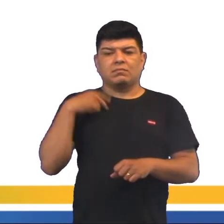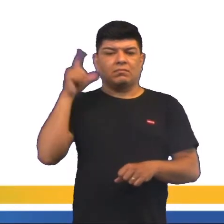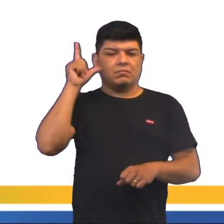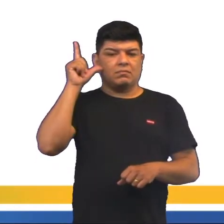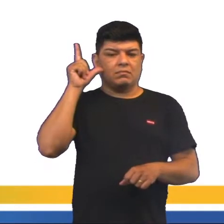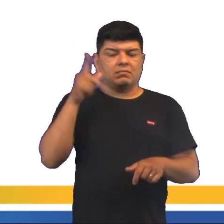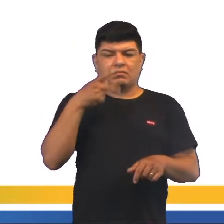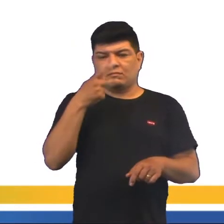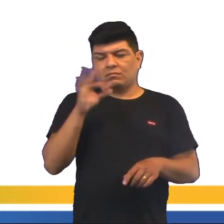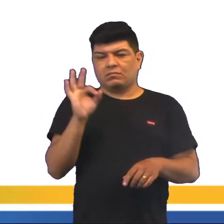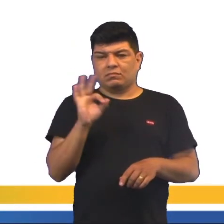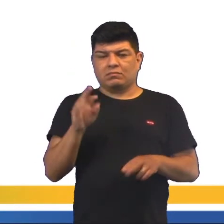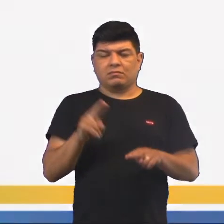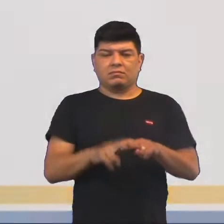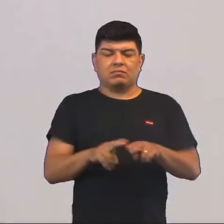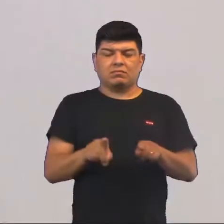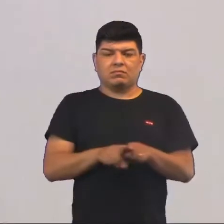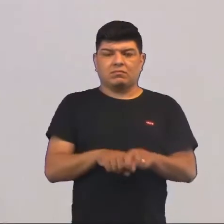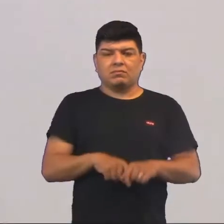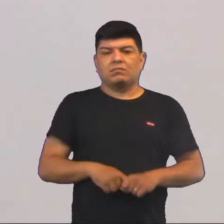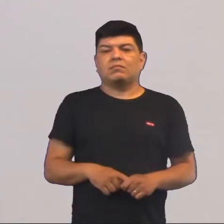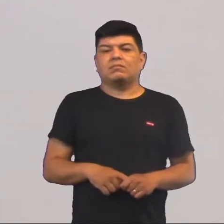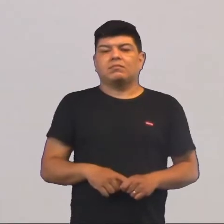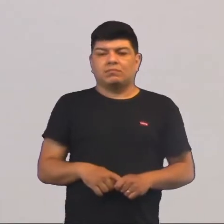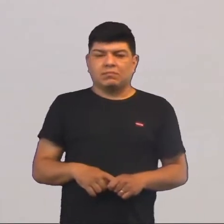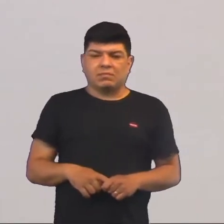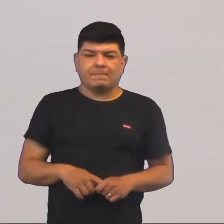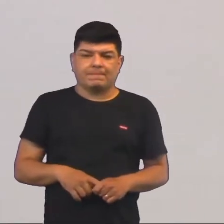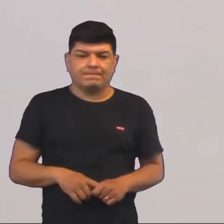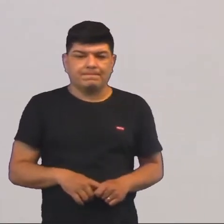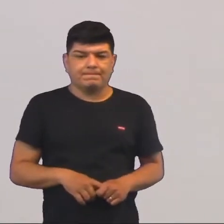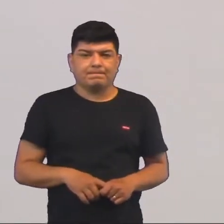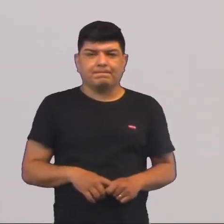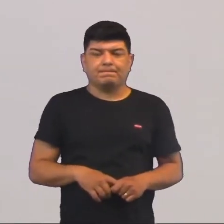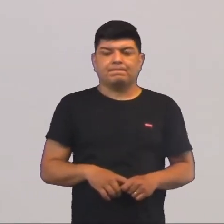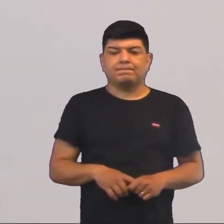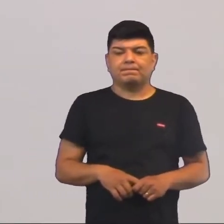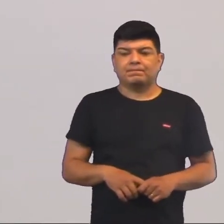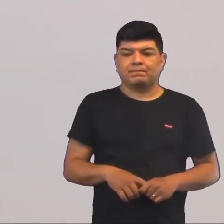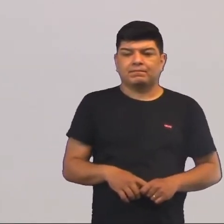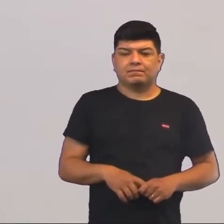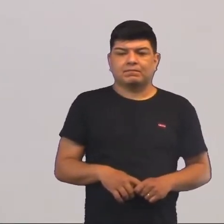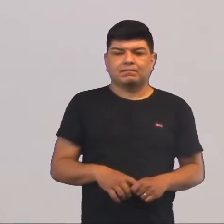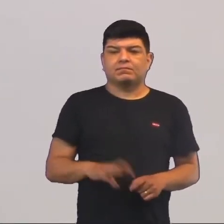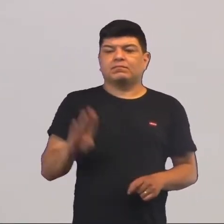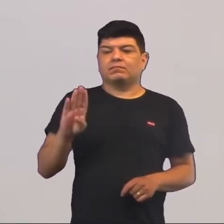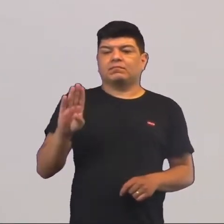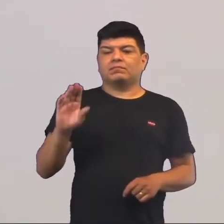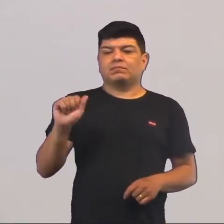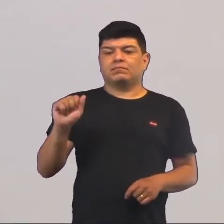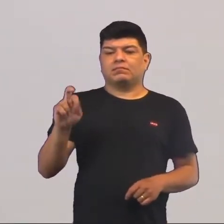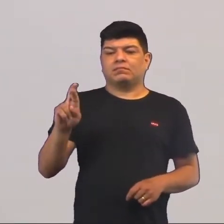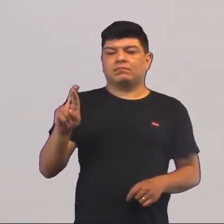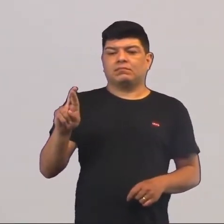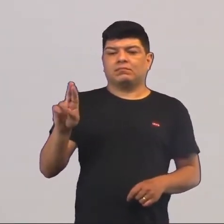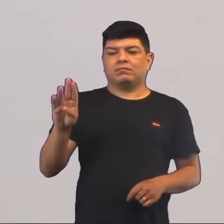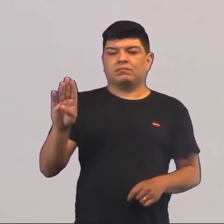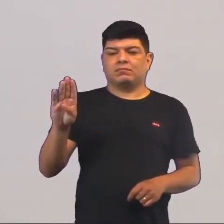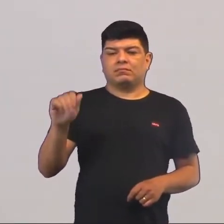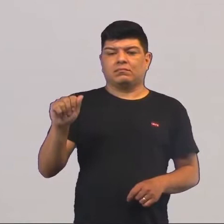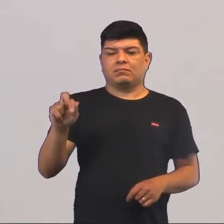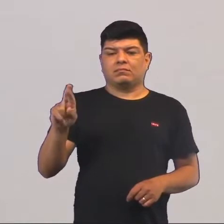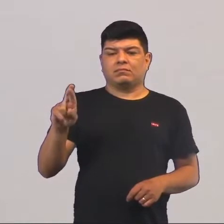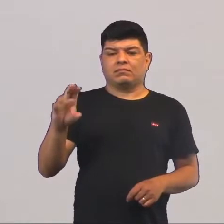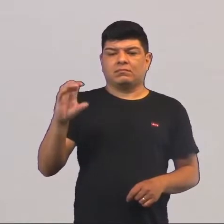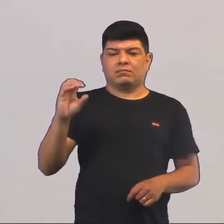latim, A gente fala bárbaro, né? Vem de